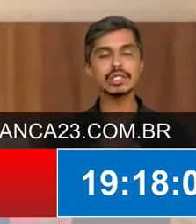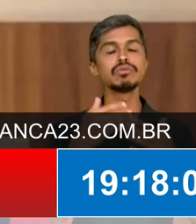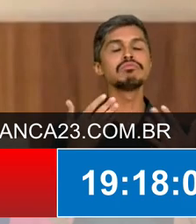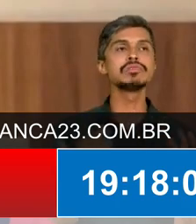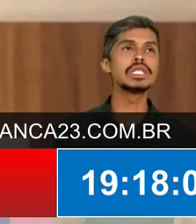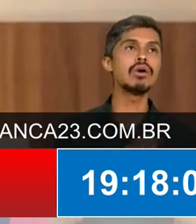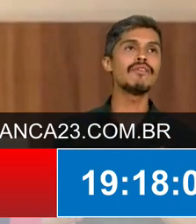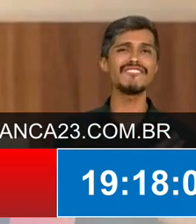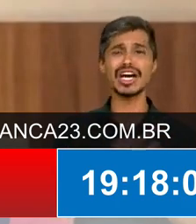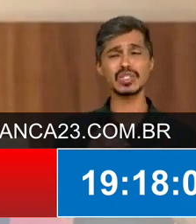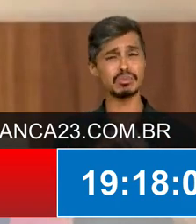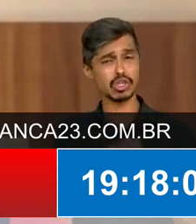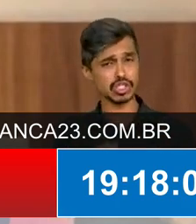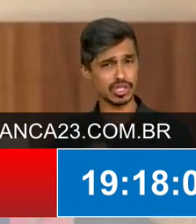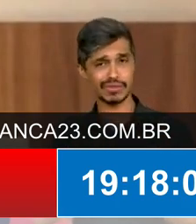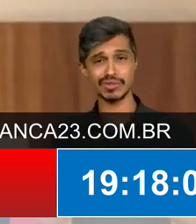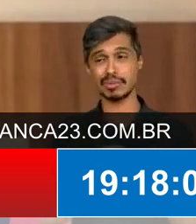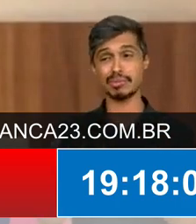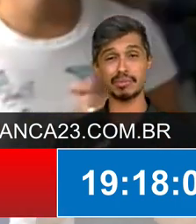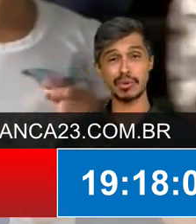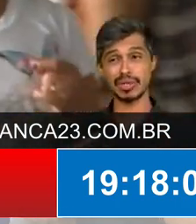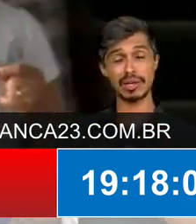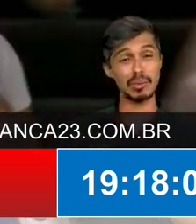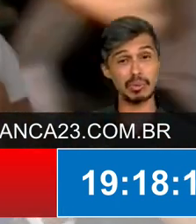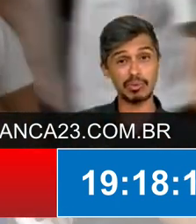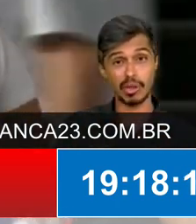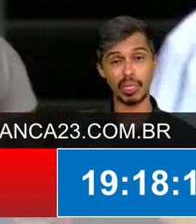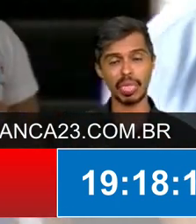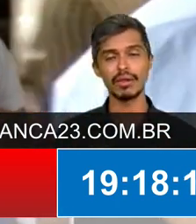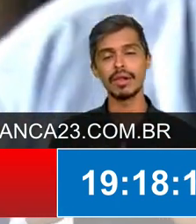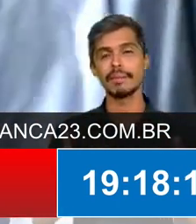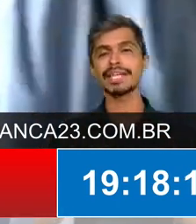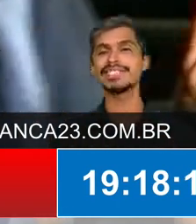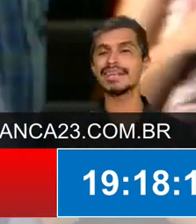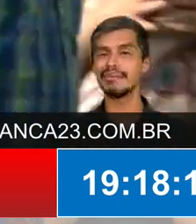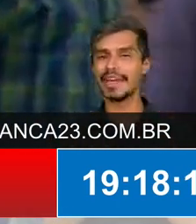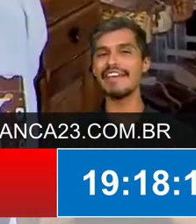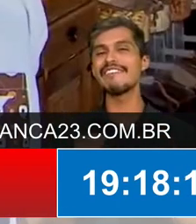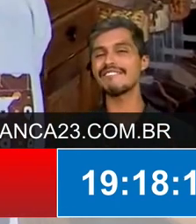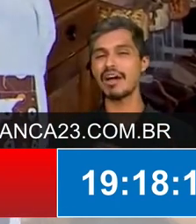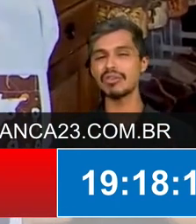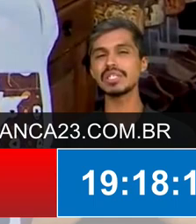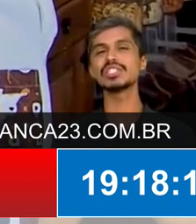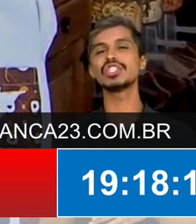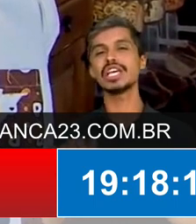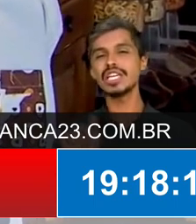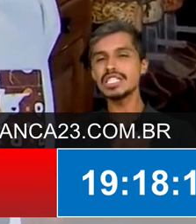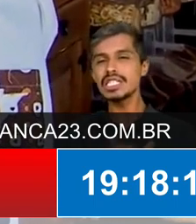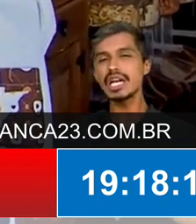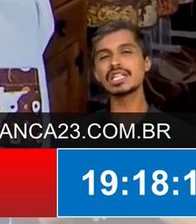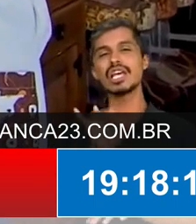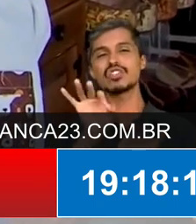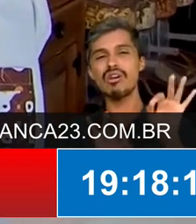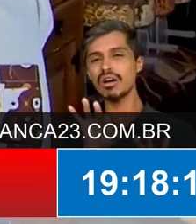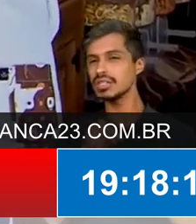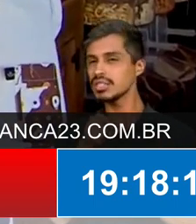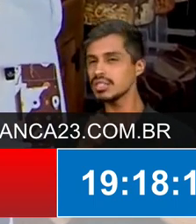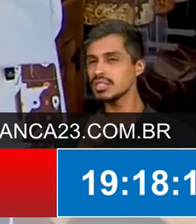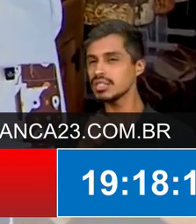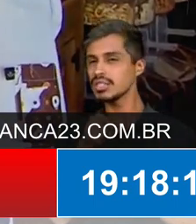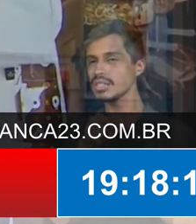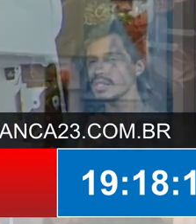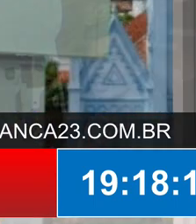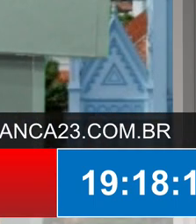eh o principal que a gente observa é também falta de planejamento ao longo da vida para essa